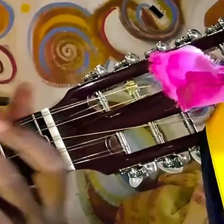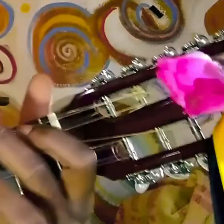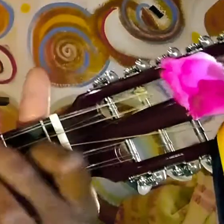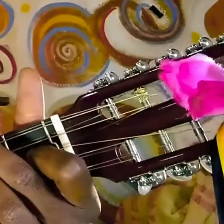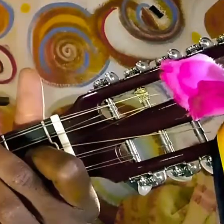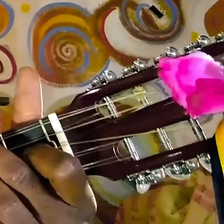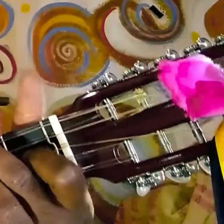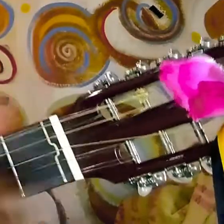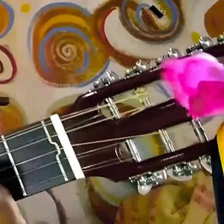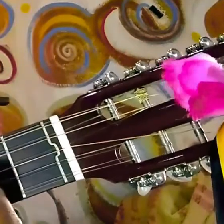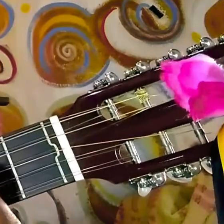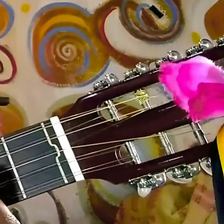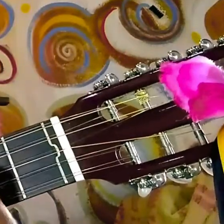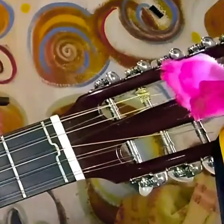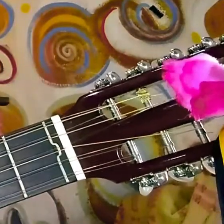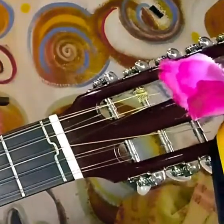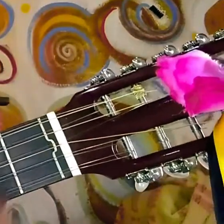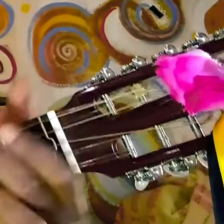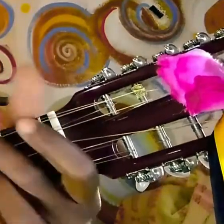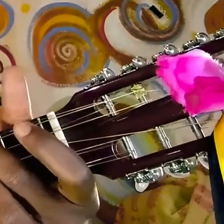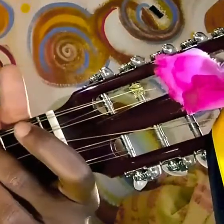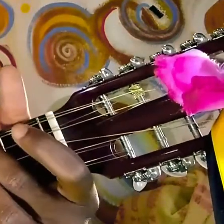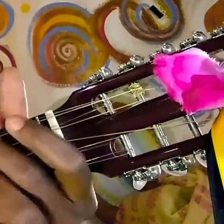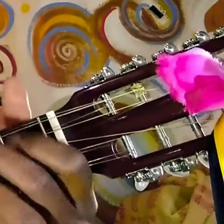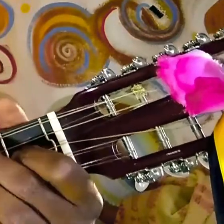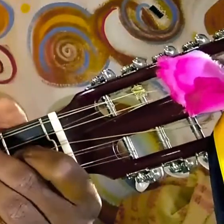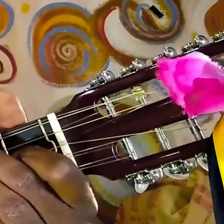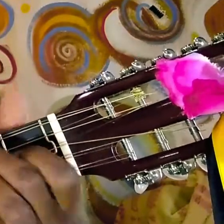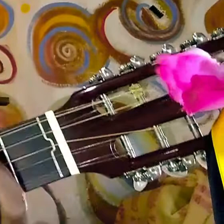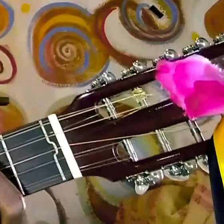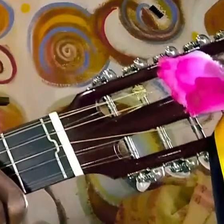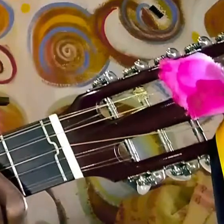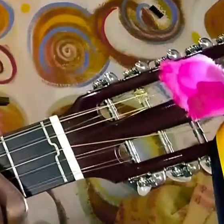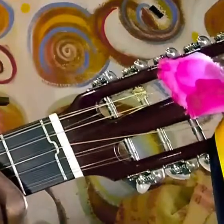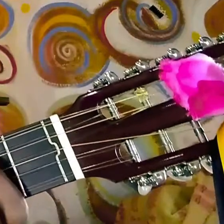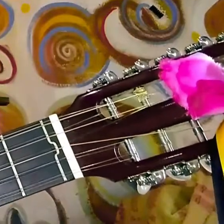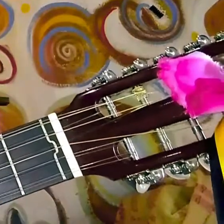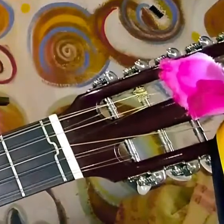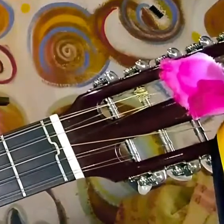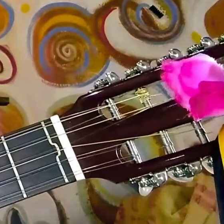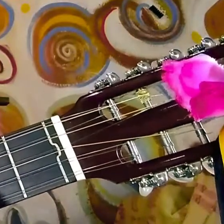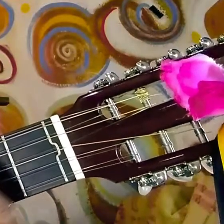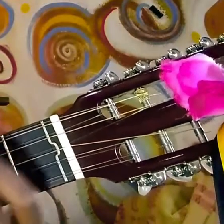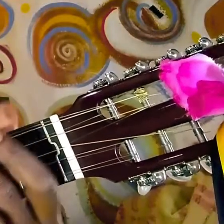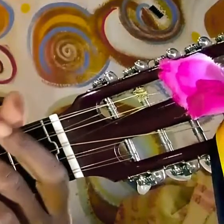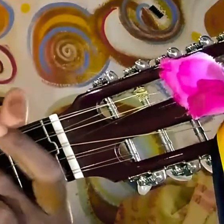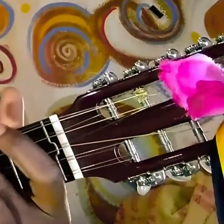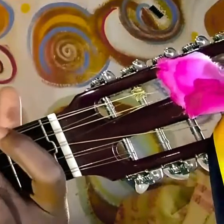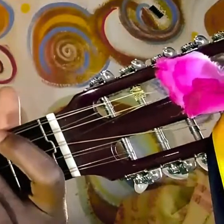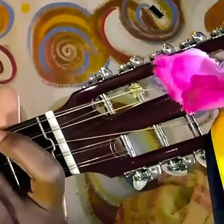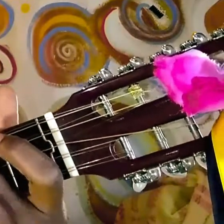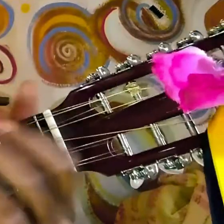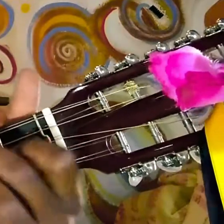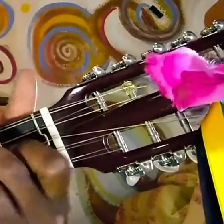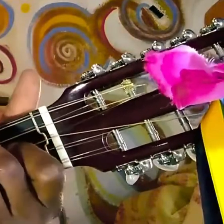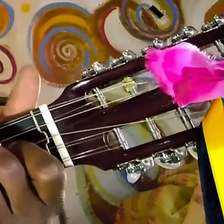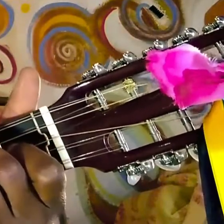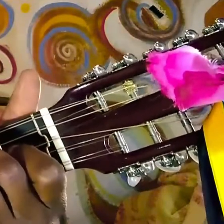chega para ter descanso Forneiro que se Oleiro tá cansado